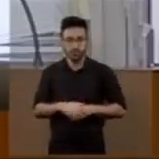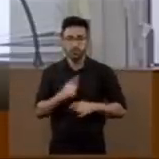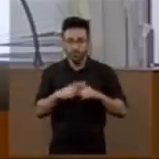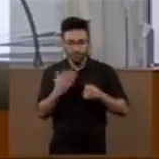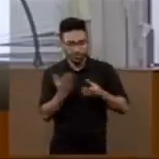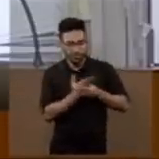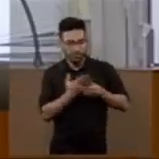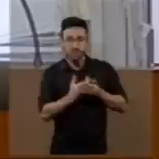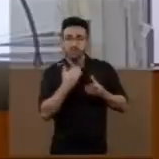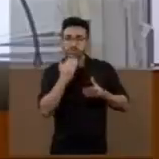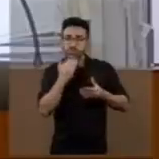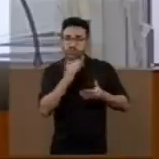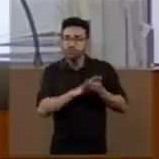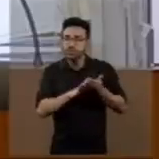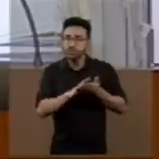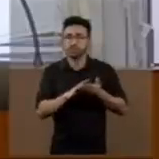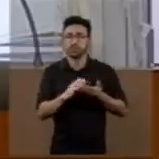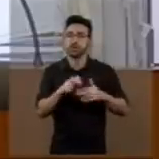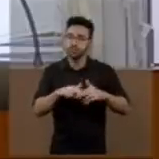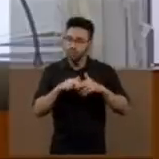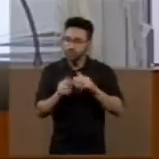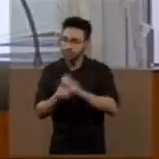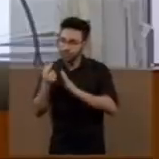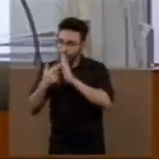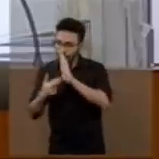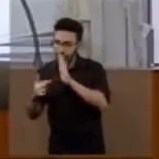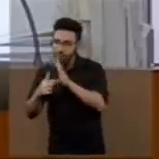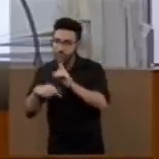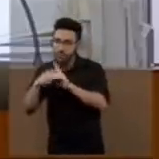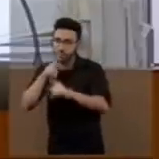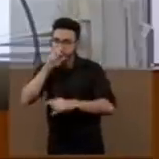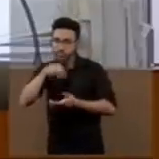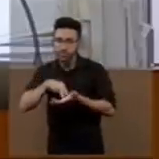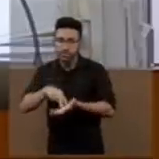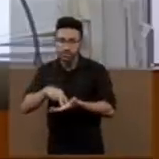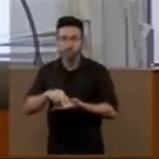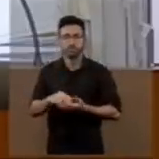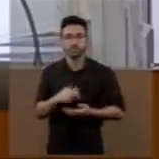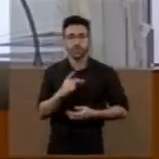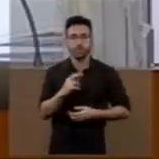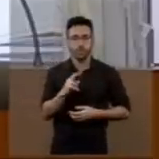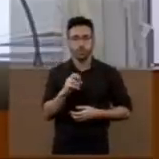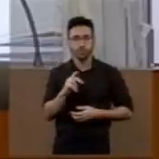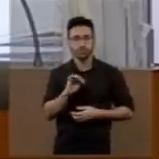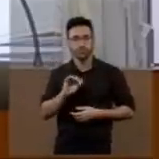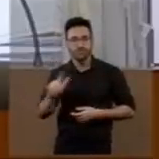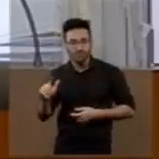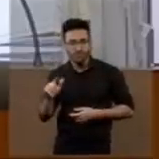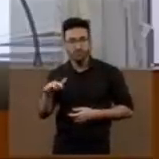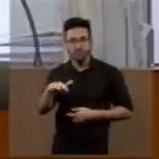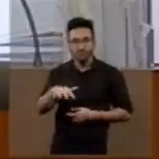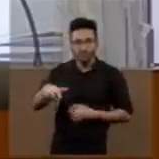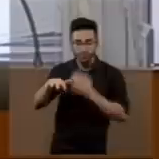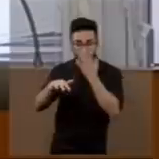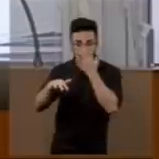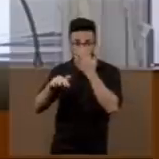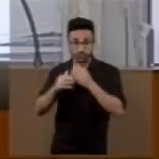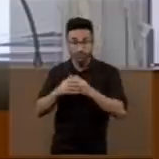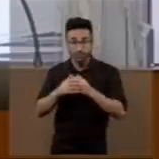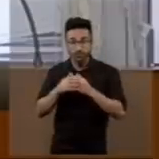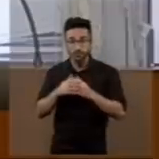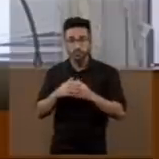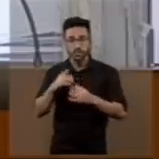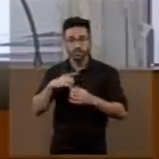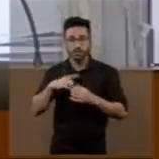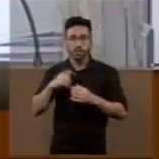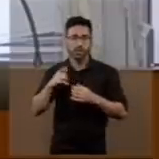suficientes. No jogo de sopesamento próprio do teste de proporcionalidade em sentido estrito, teremos o